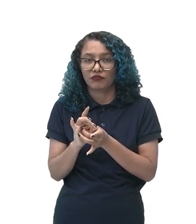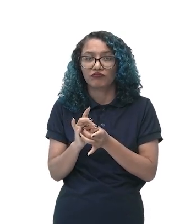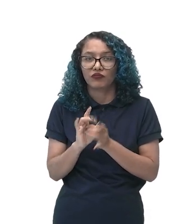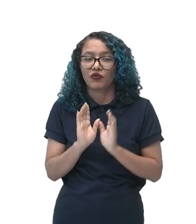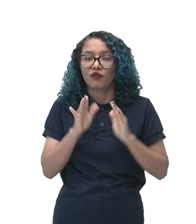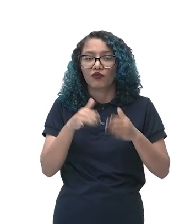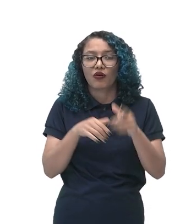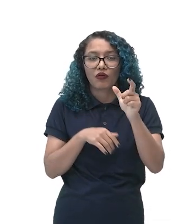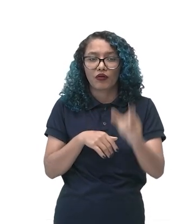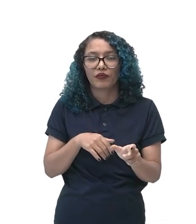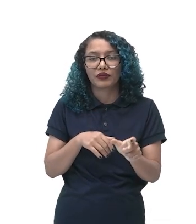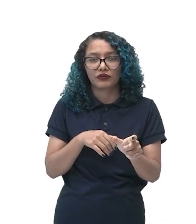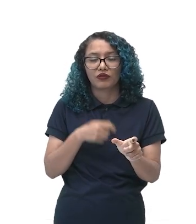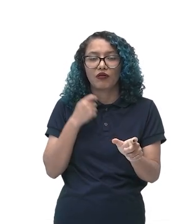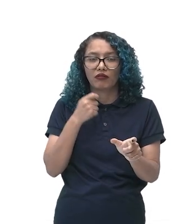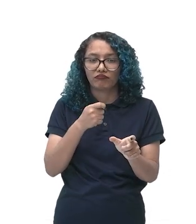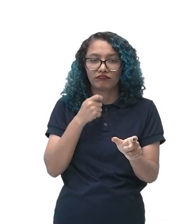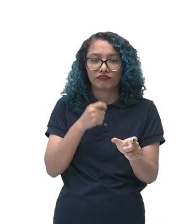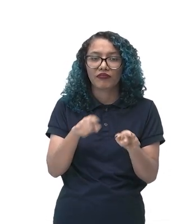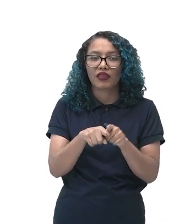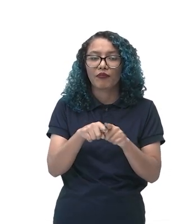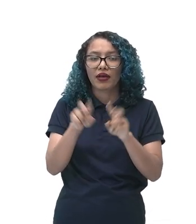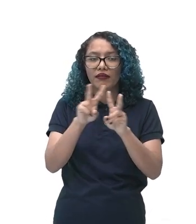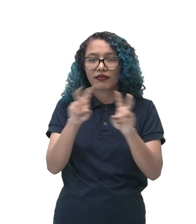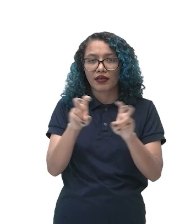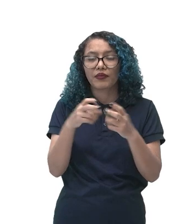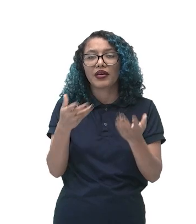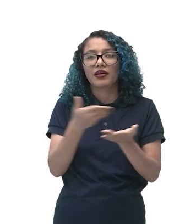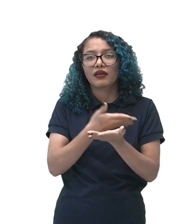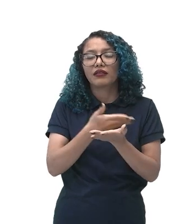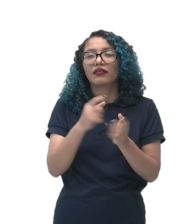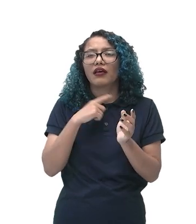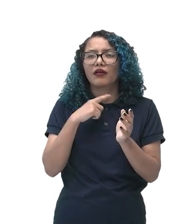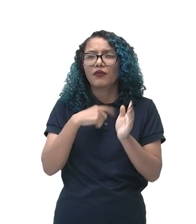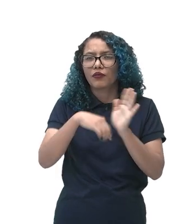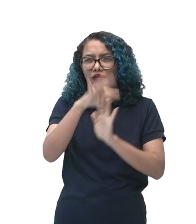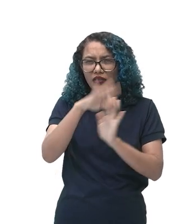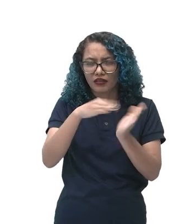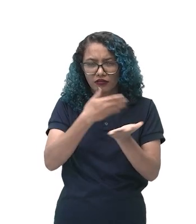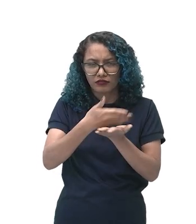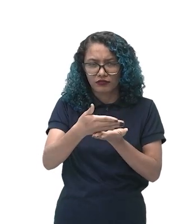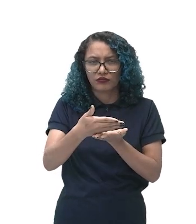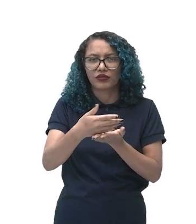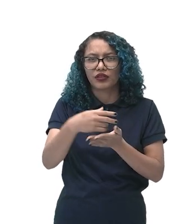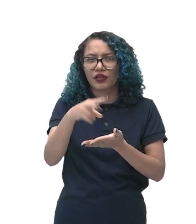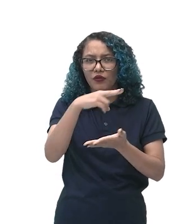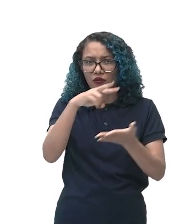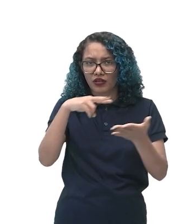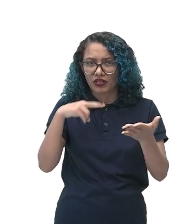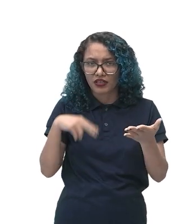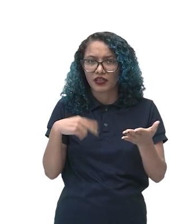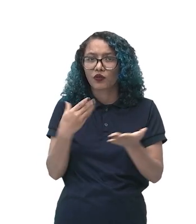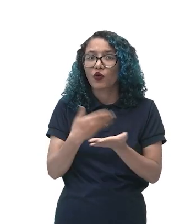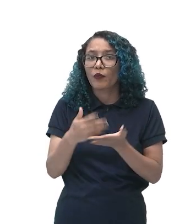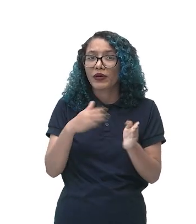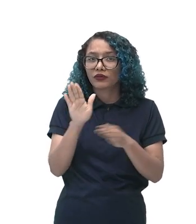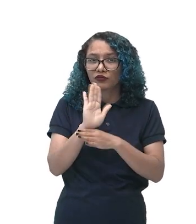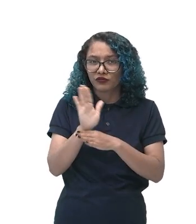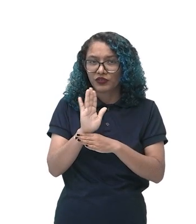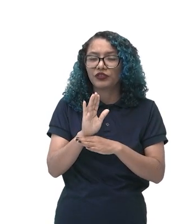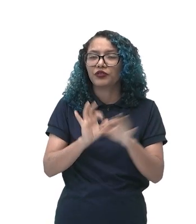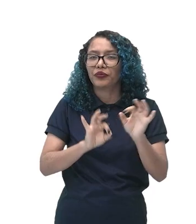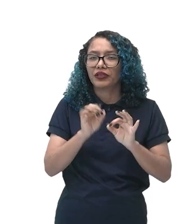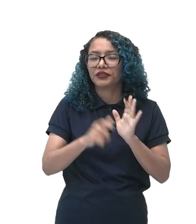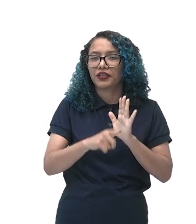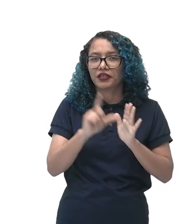do entrevistado quanto do tema. E aí entra aquele texto introdutório que eu li durante o vídeo, que eu planejei